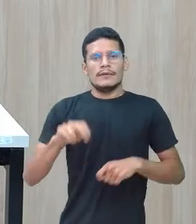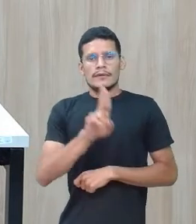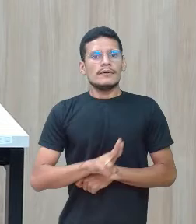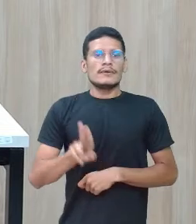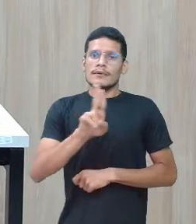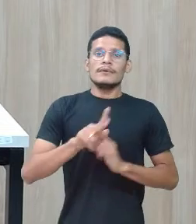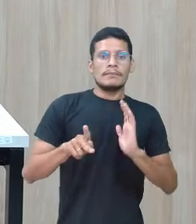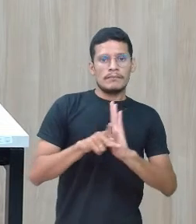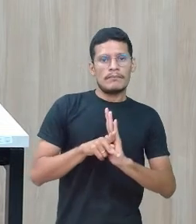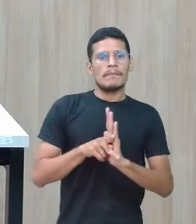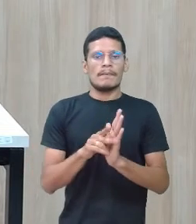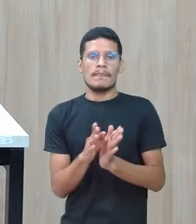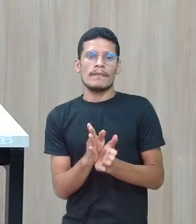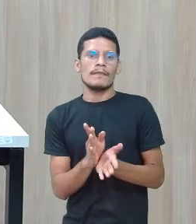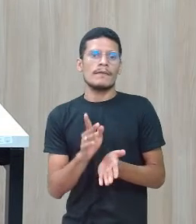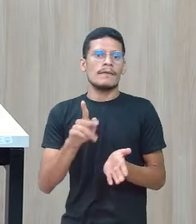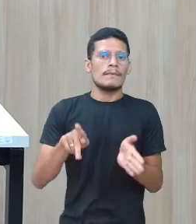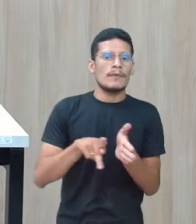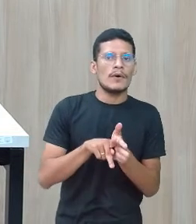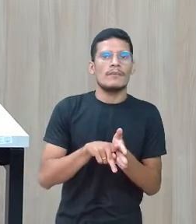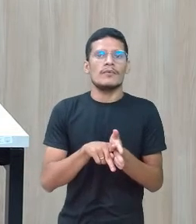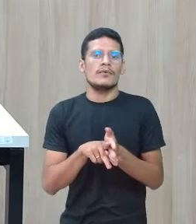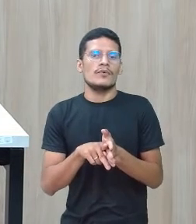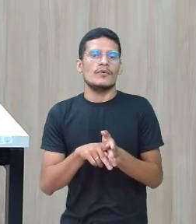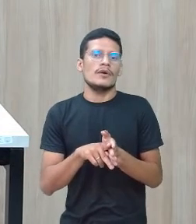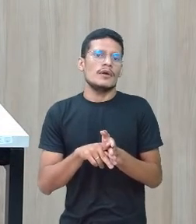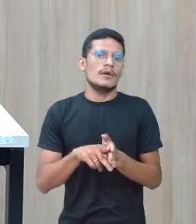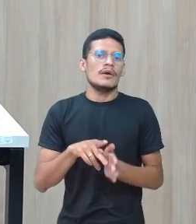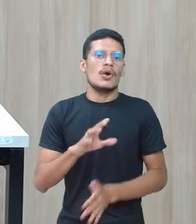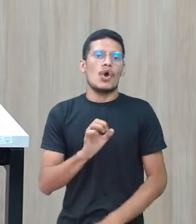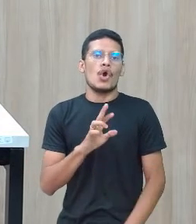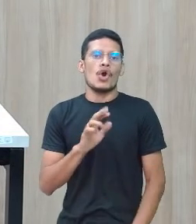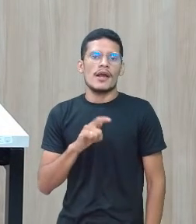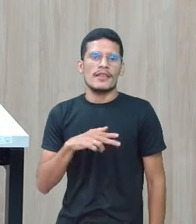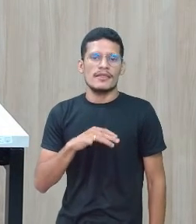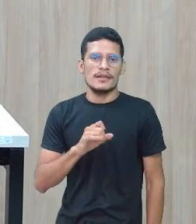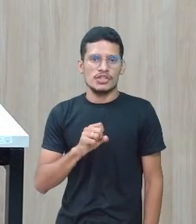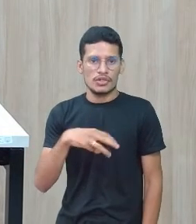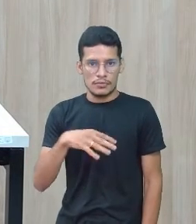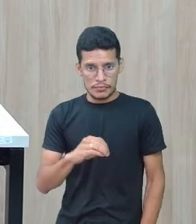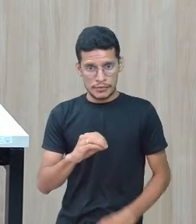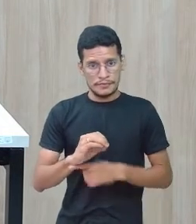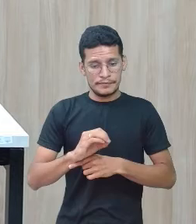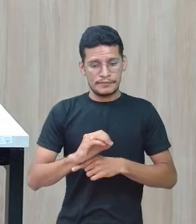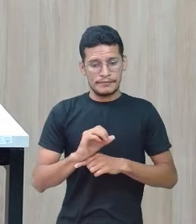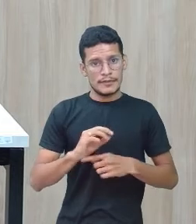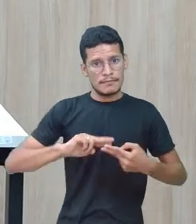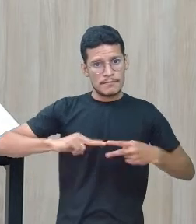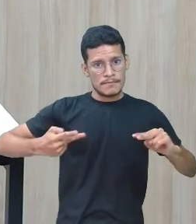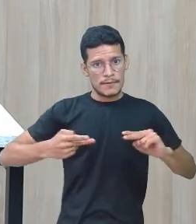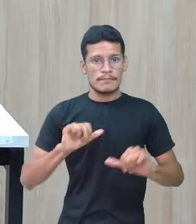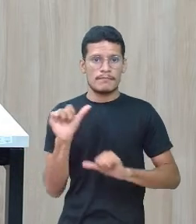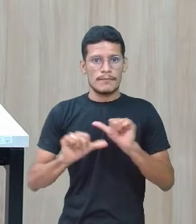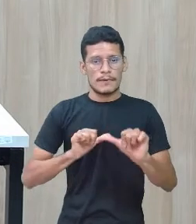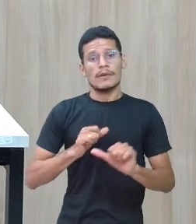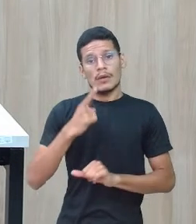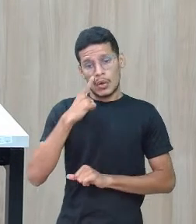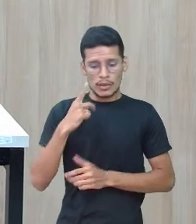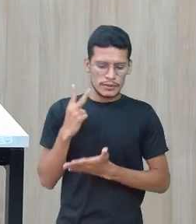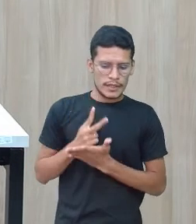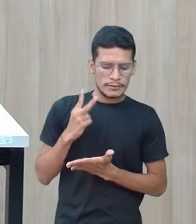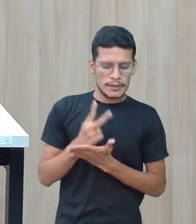dos alimentos, dos organismos geneticamente modificados. E isso aí a cada dia